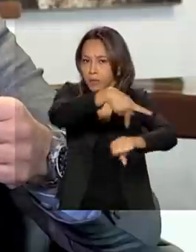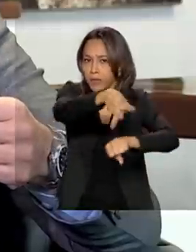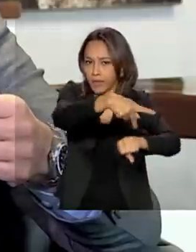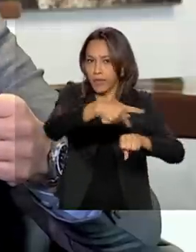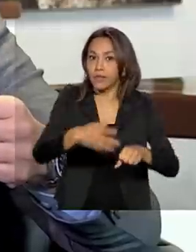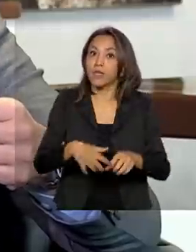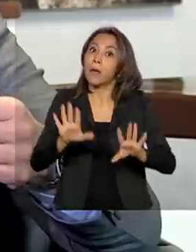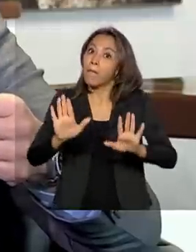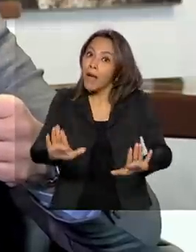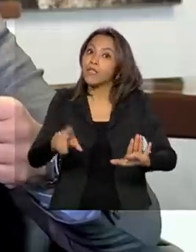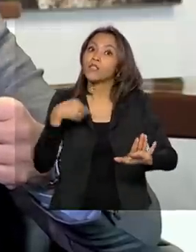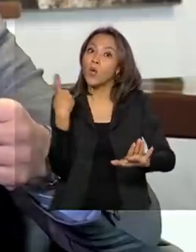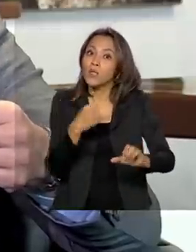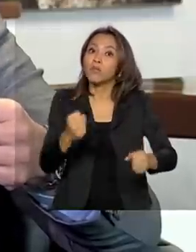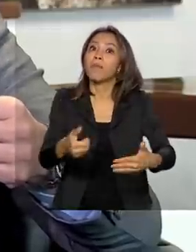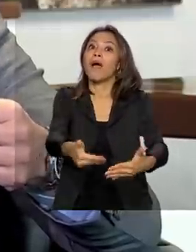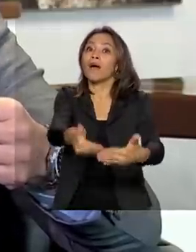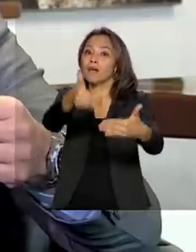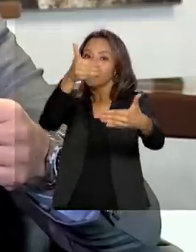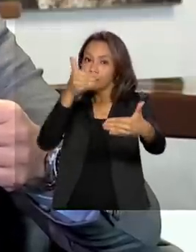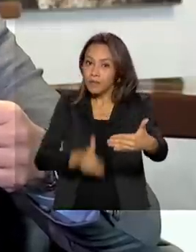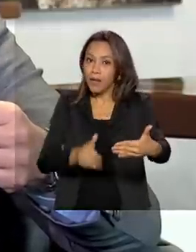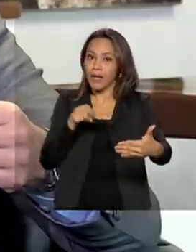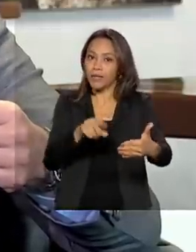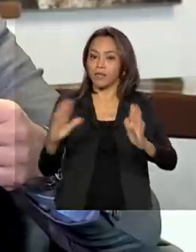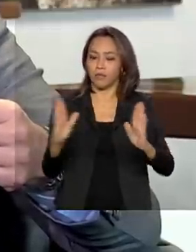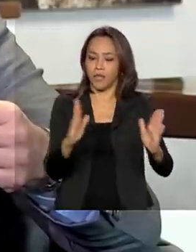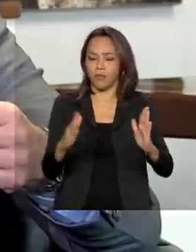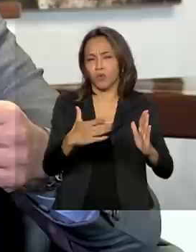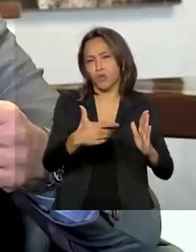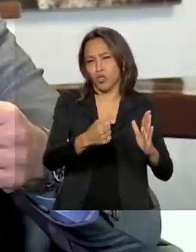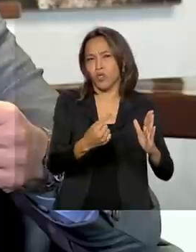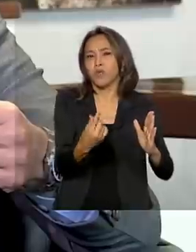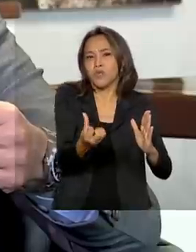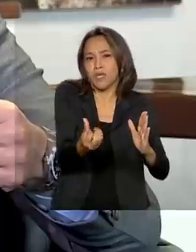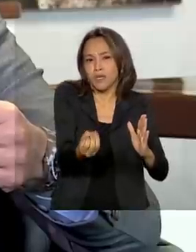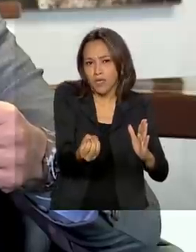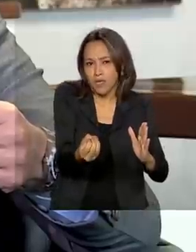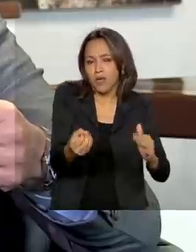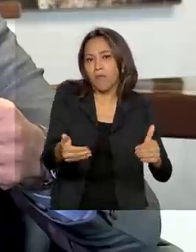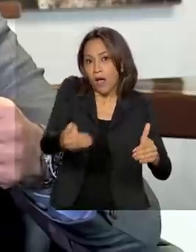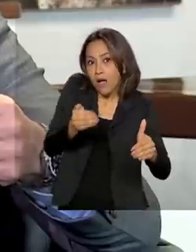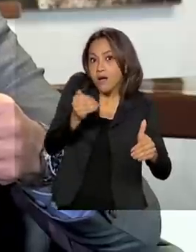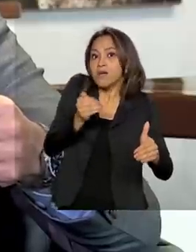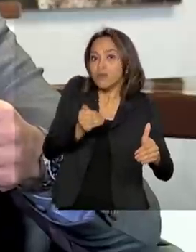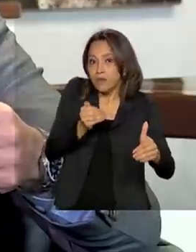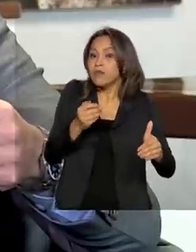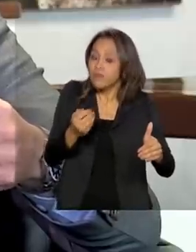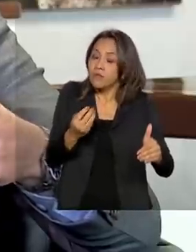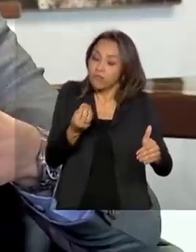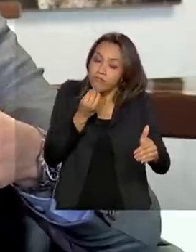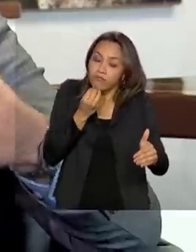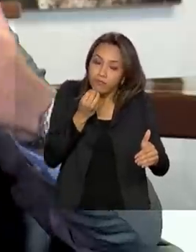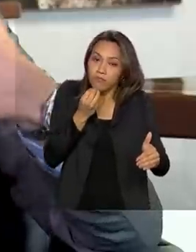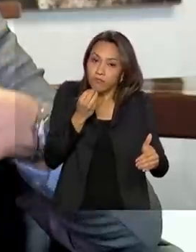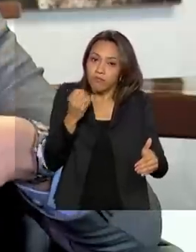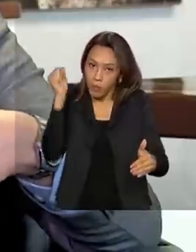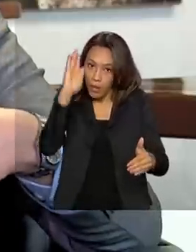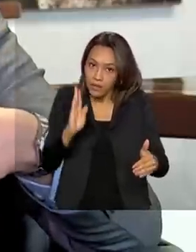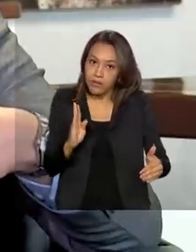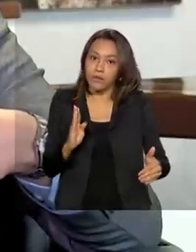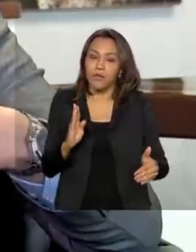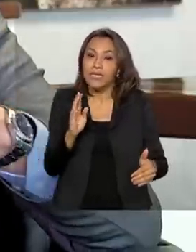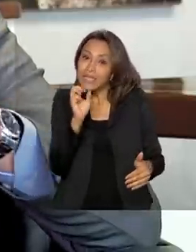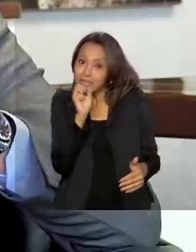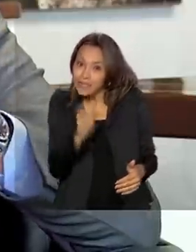até antecipar este prazo de 2060 para anos anteriores, se, exatamente